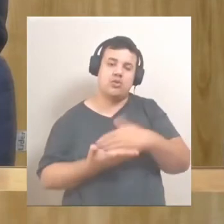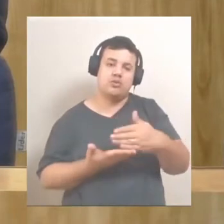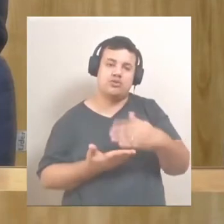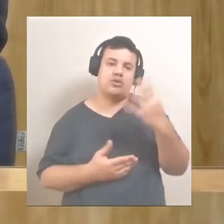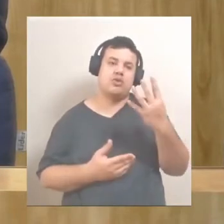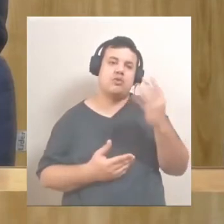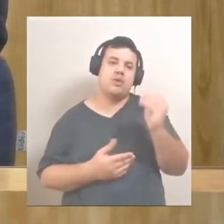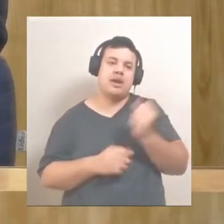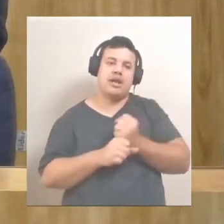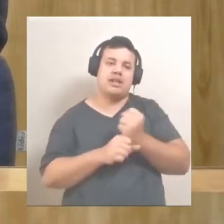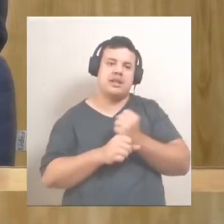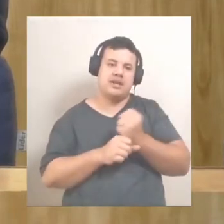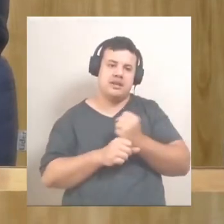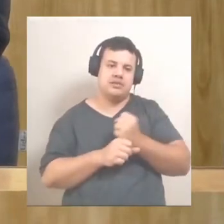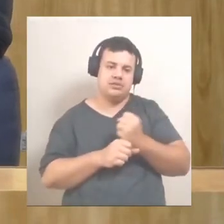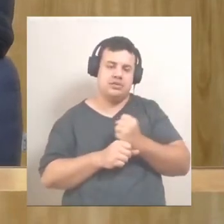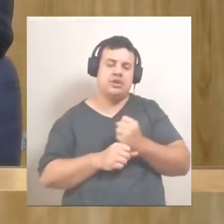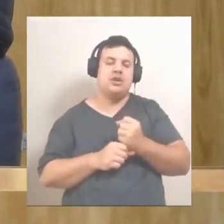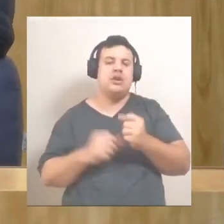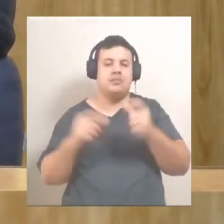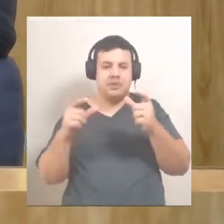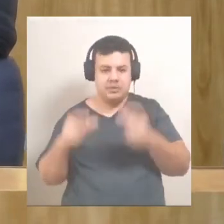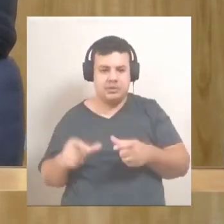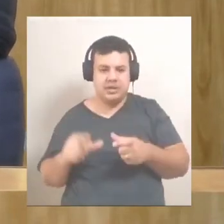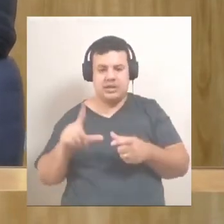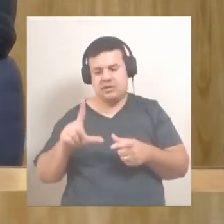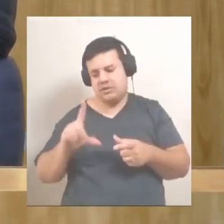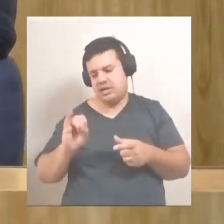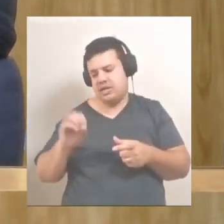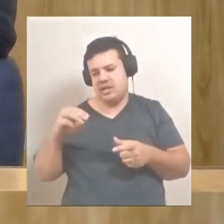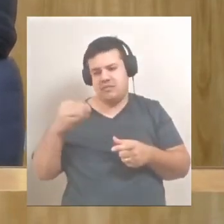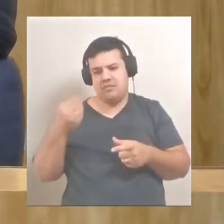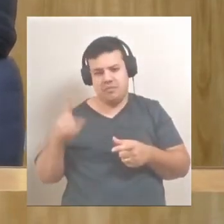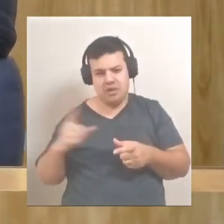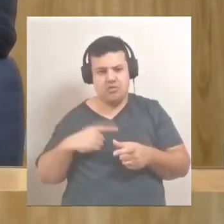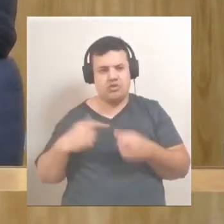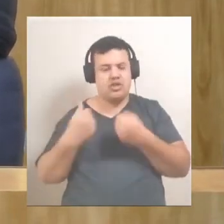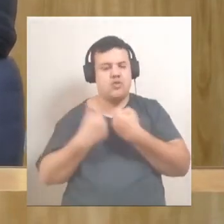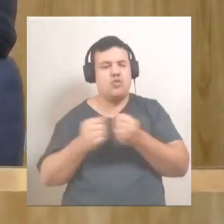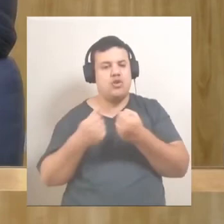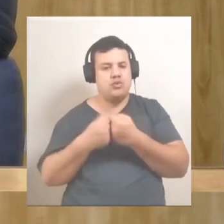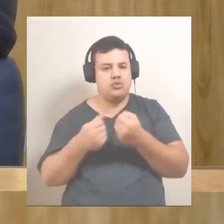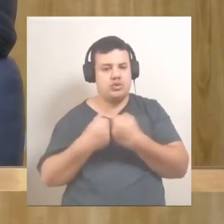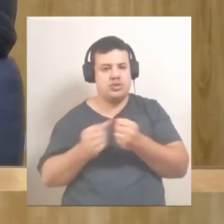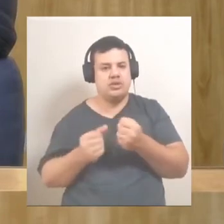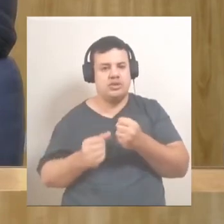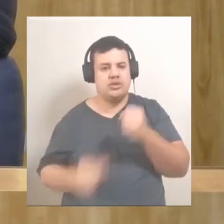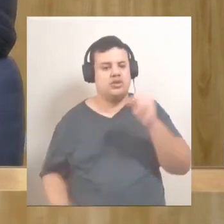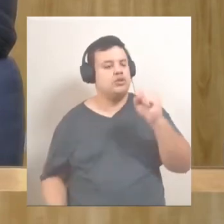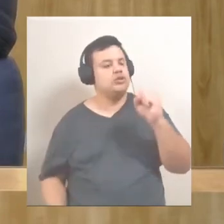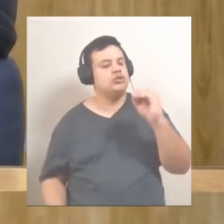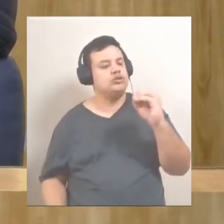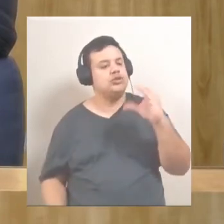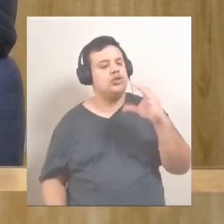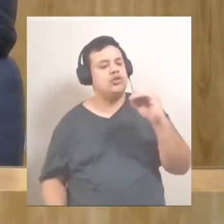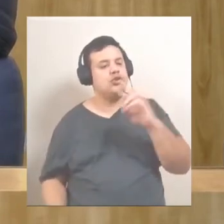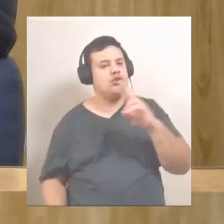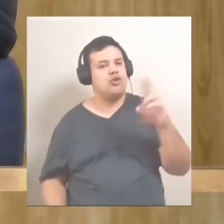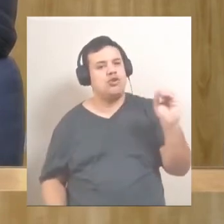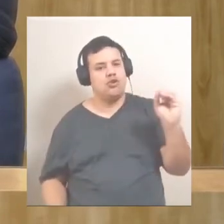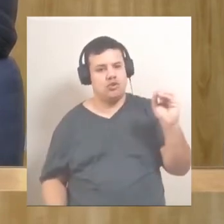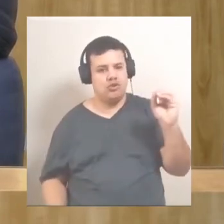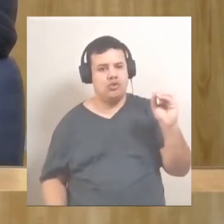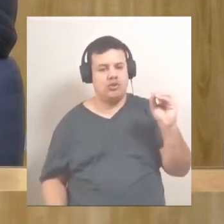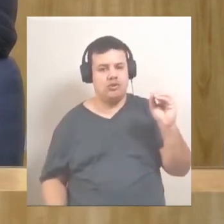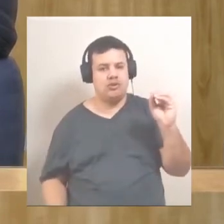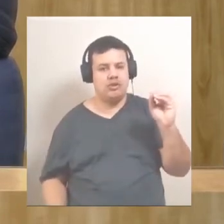anos atrás. Mas no Largo do Limão tinha um ônibus, que era o Socorro. Socorro, lá, ia lá para Santo Amaro,